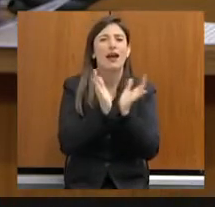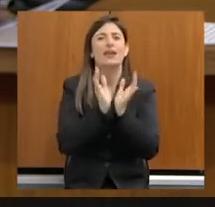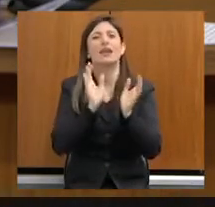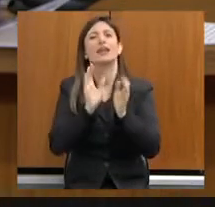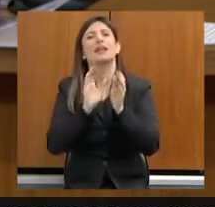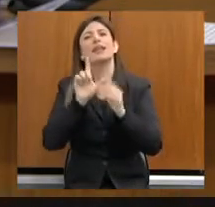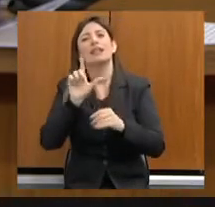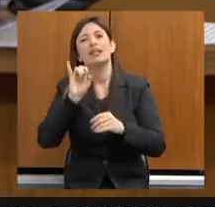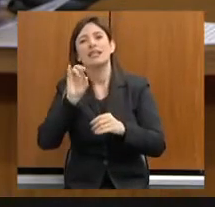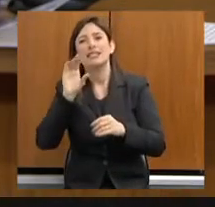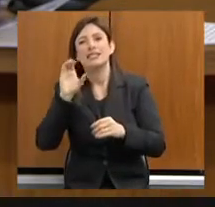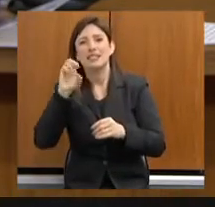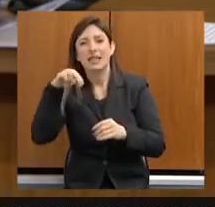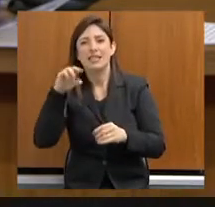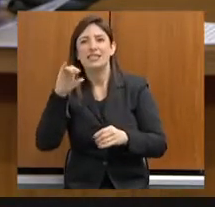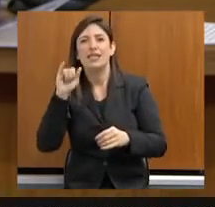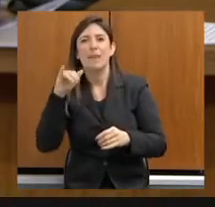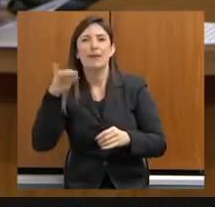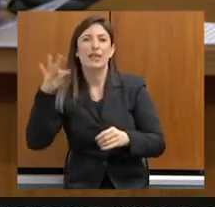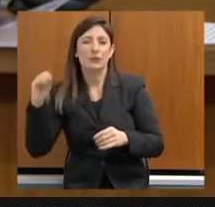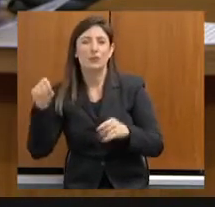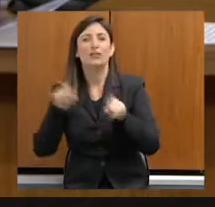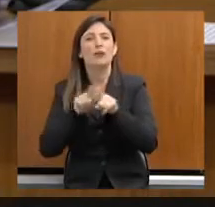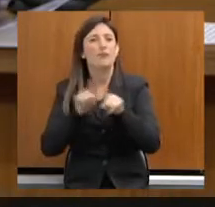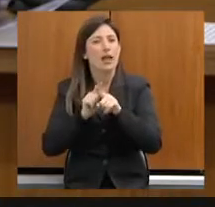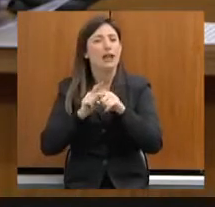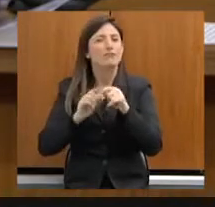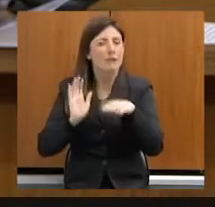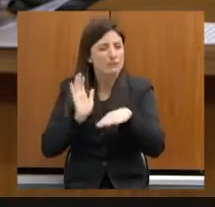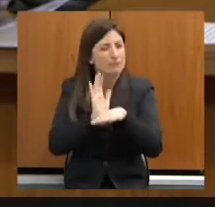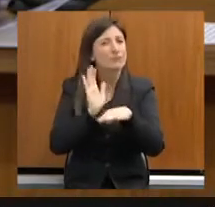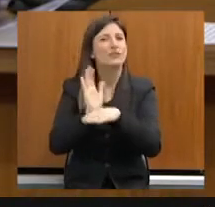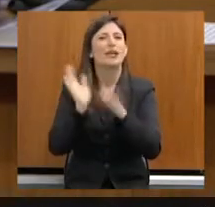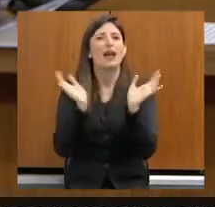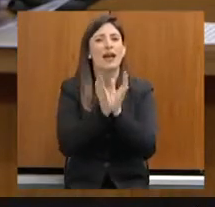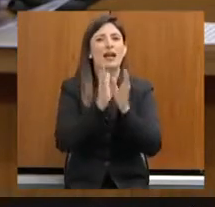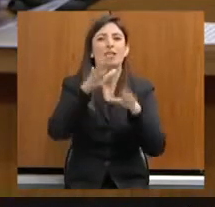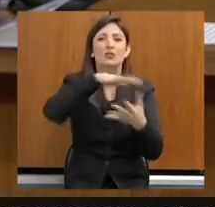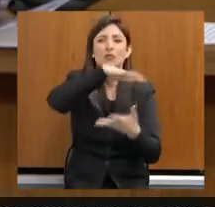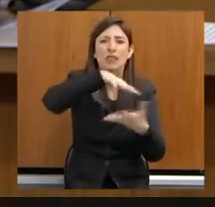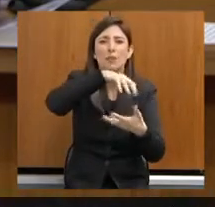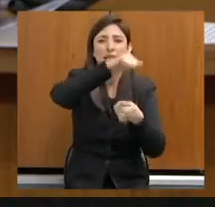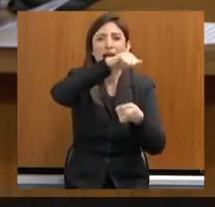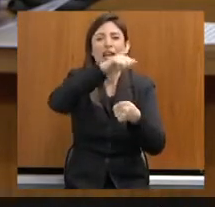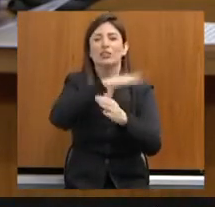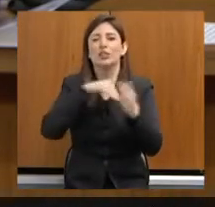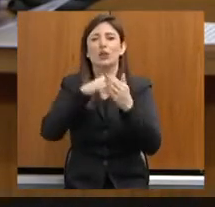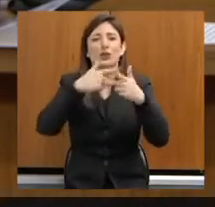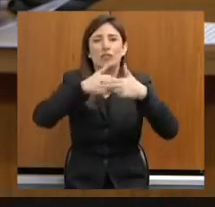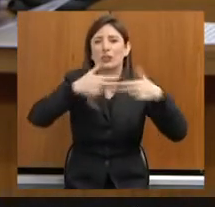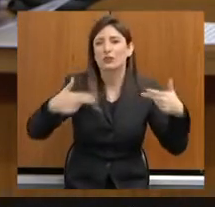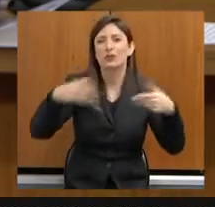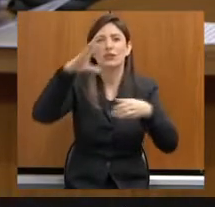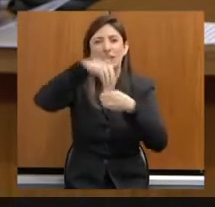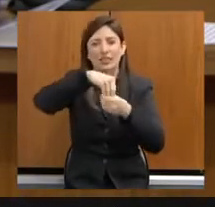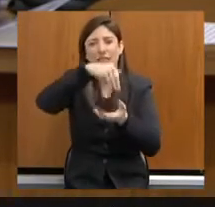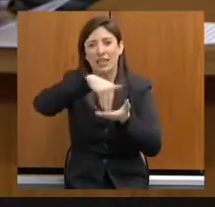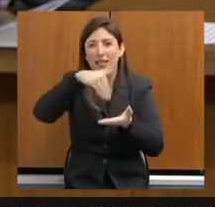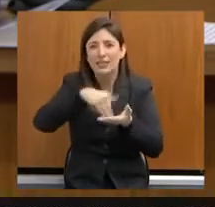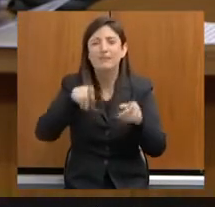necessidade da preservação ambiental da sensibilidade em todas as ações da secretaria Nós criamos